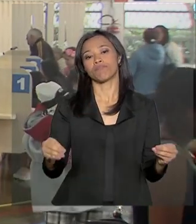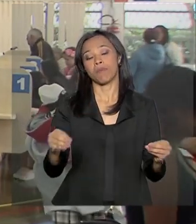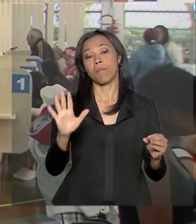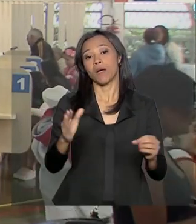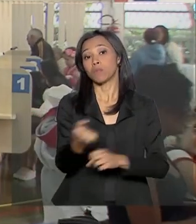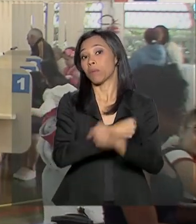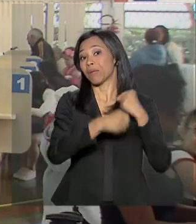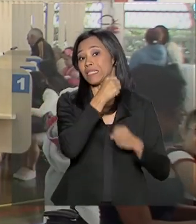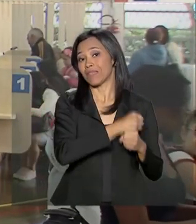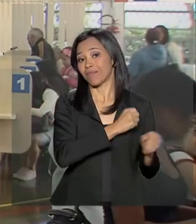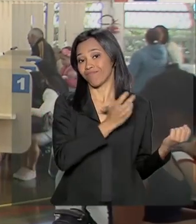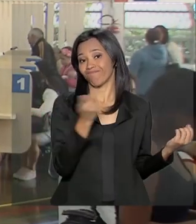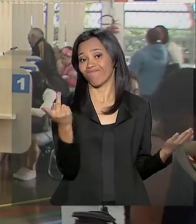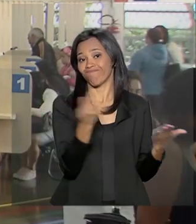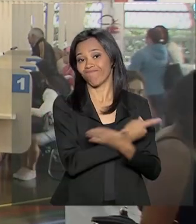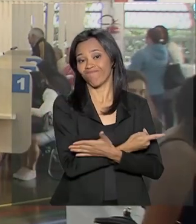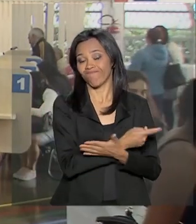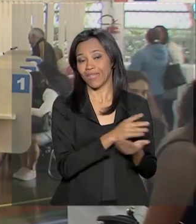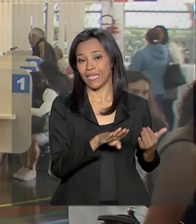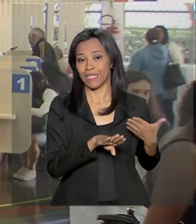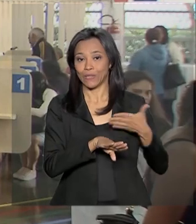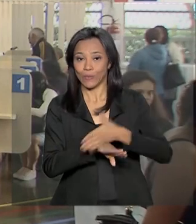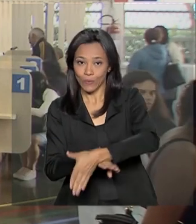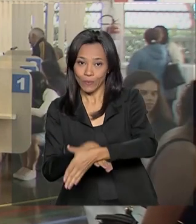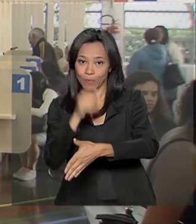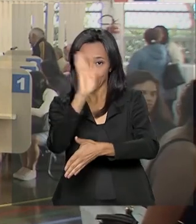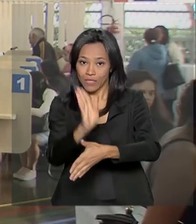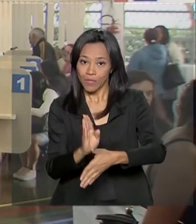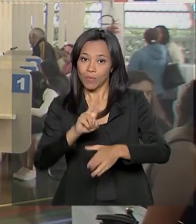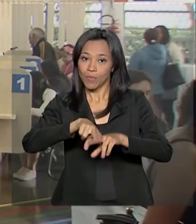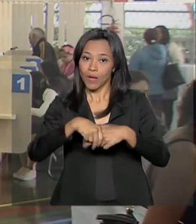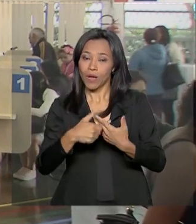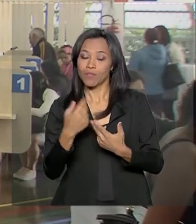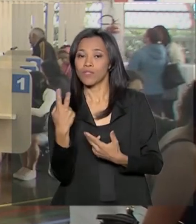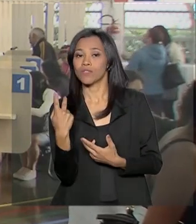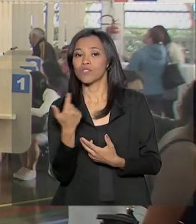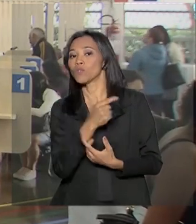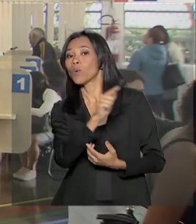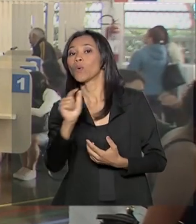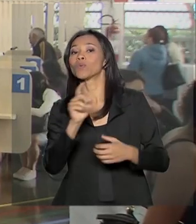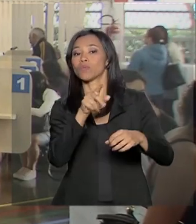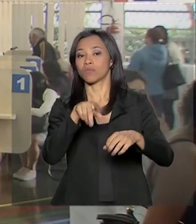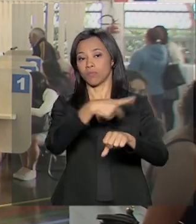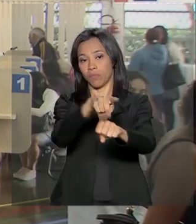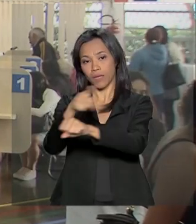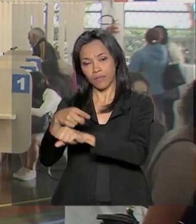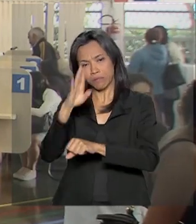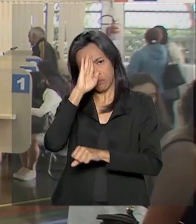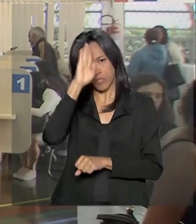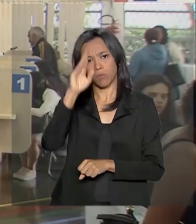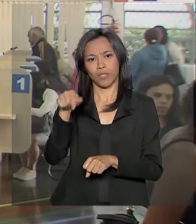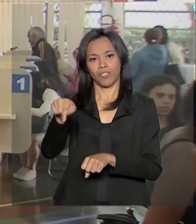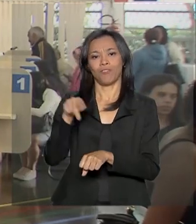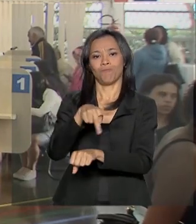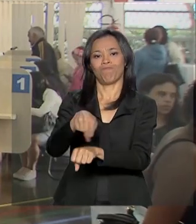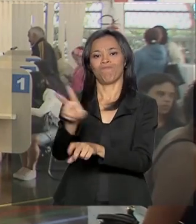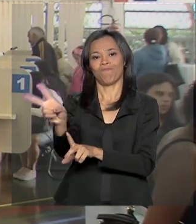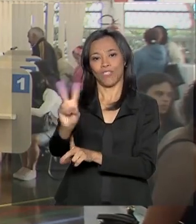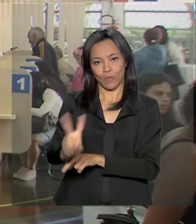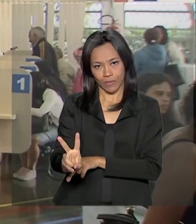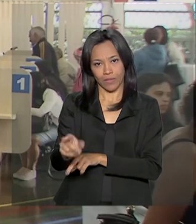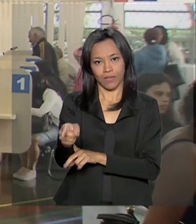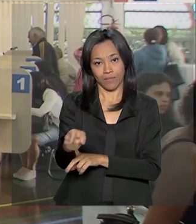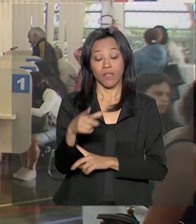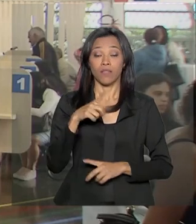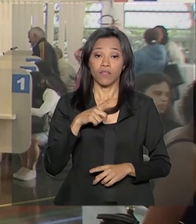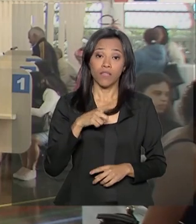a reintrodução do vírus por outros países principalmente a venezuela houve mais de 10 mil casos